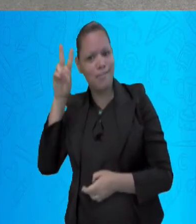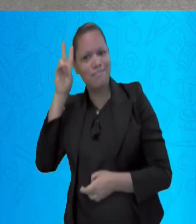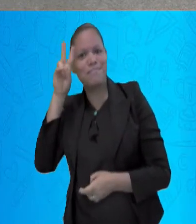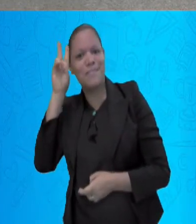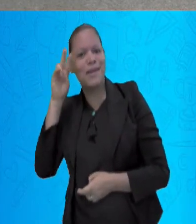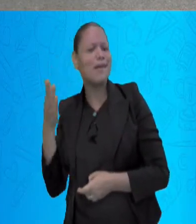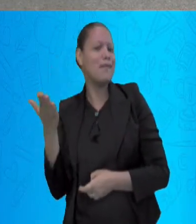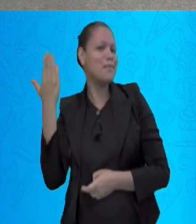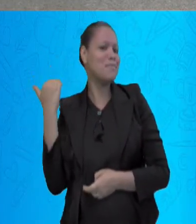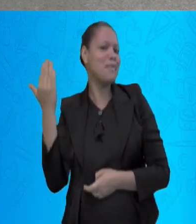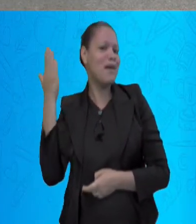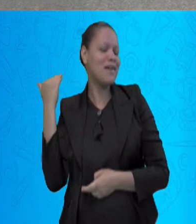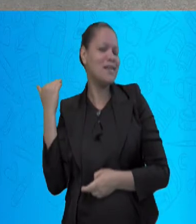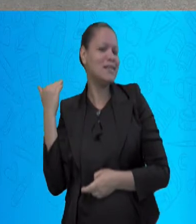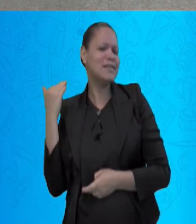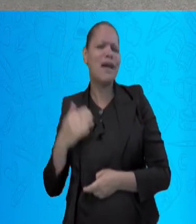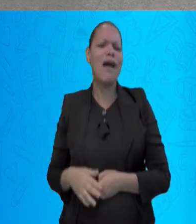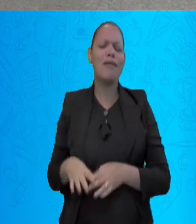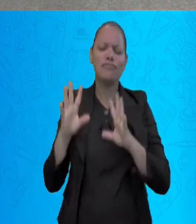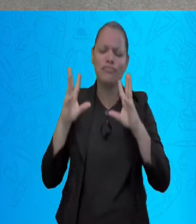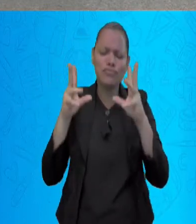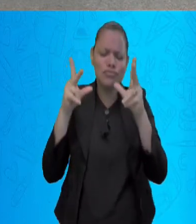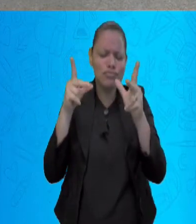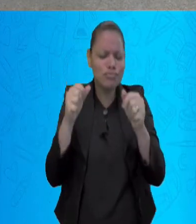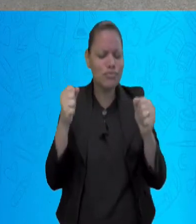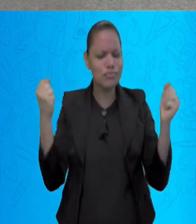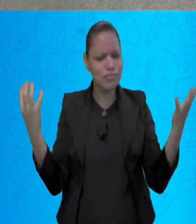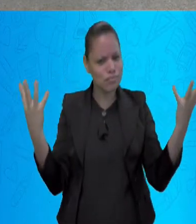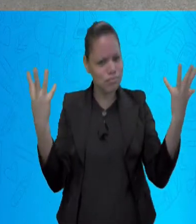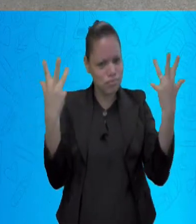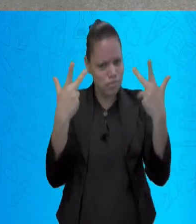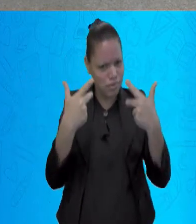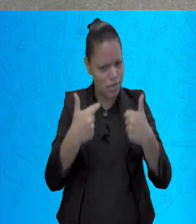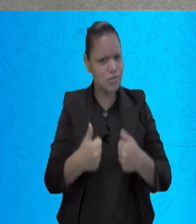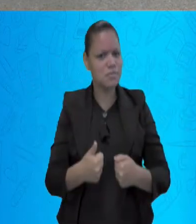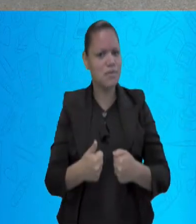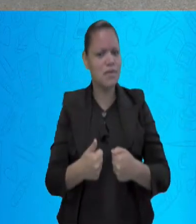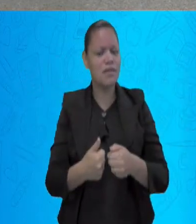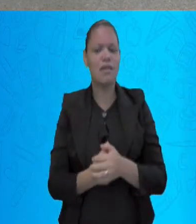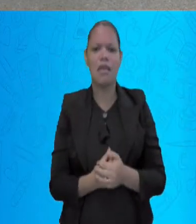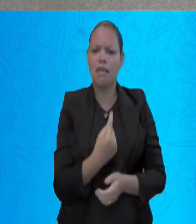imagens anteriores, dos desenhos, né, do material dourado. Cada um